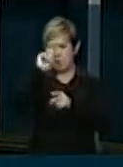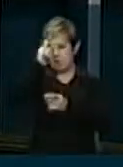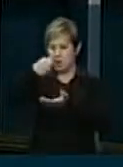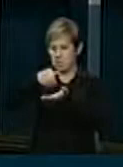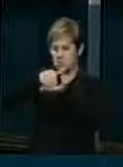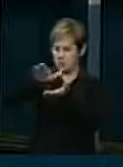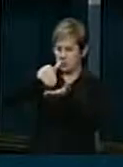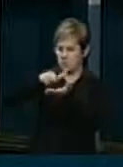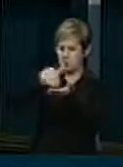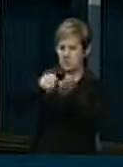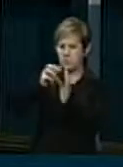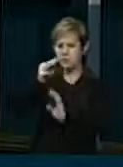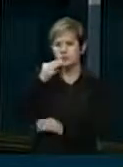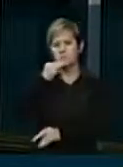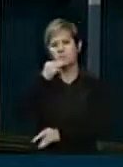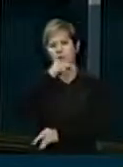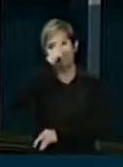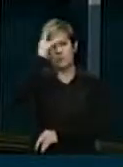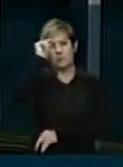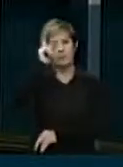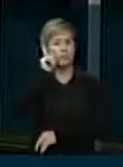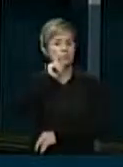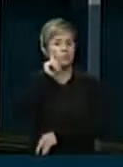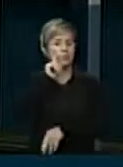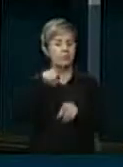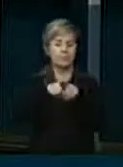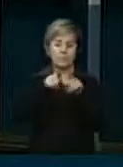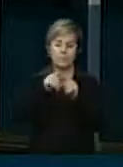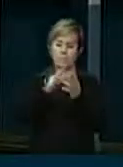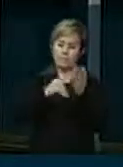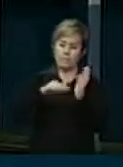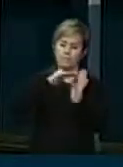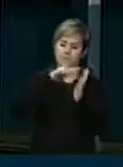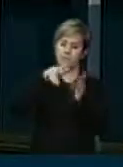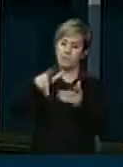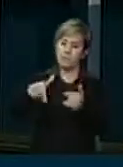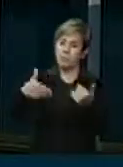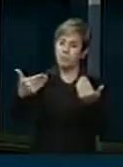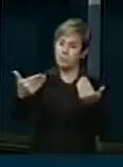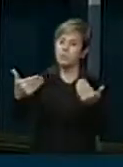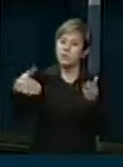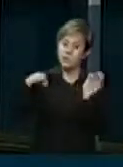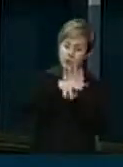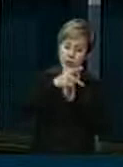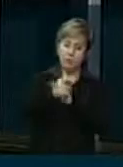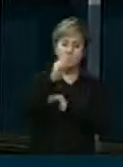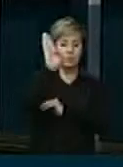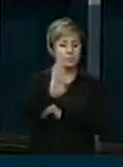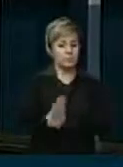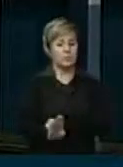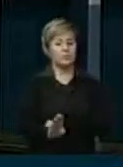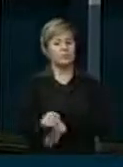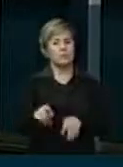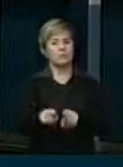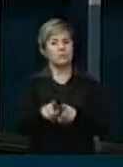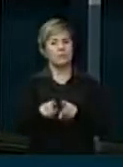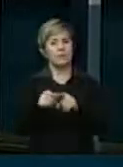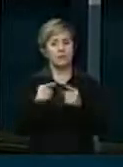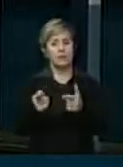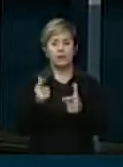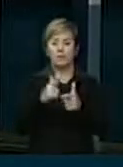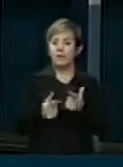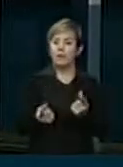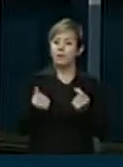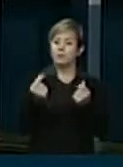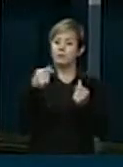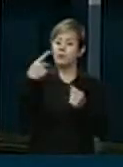milhões de pessoas nos Estados Unidos e pelo mundo afora, e alcançou o Brasil. Embora a crise em si não tenha tido